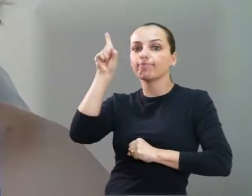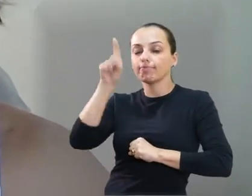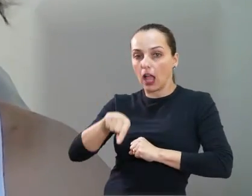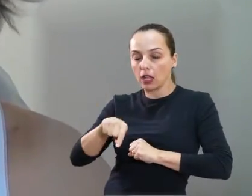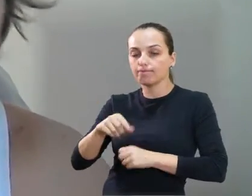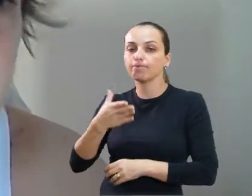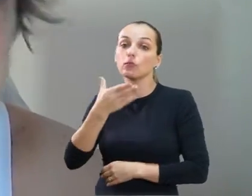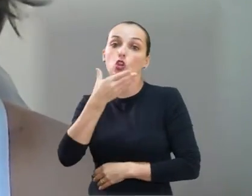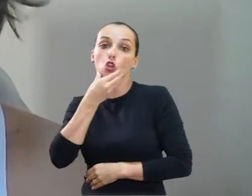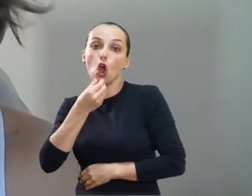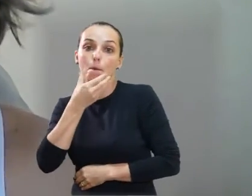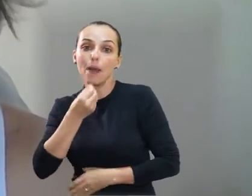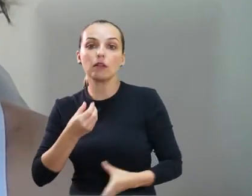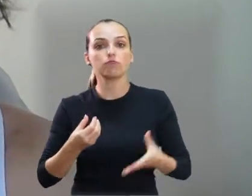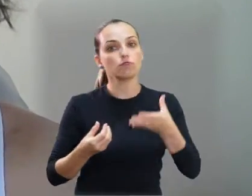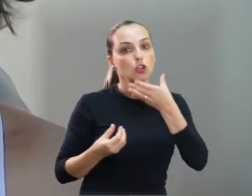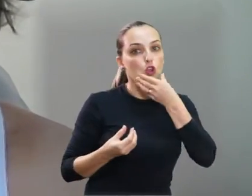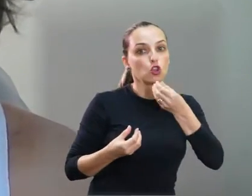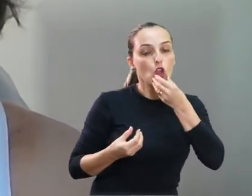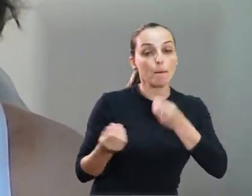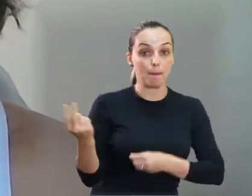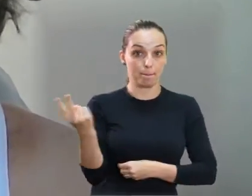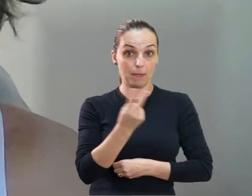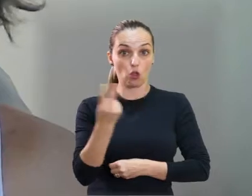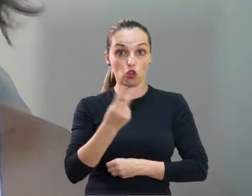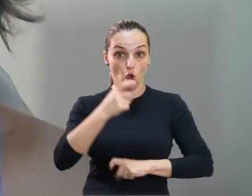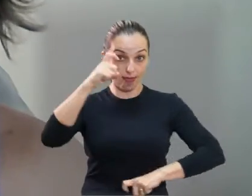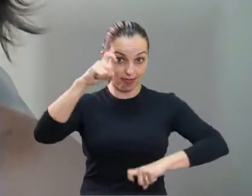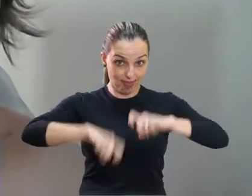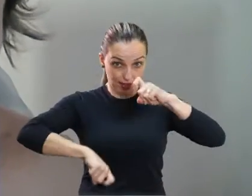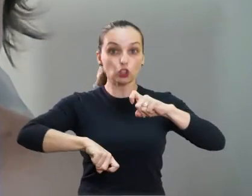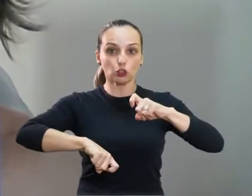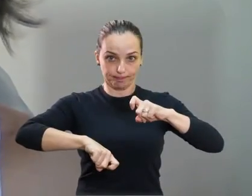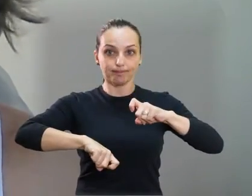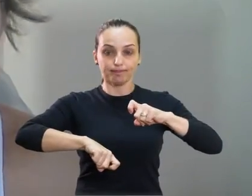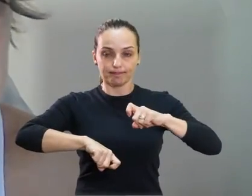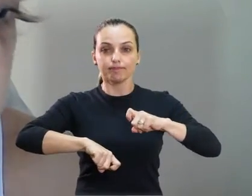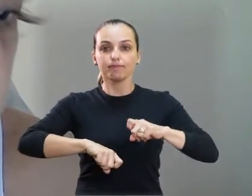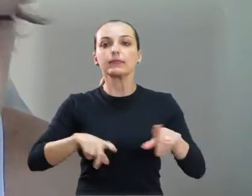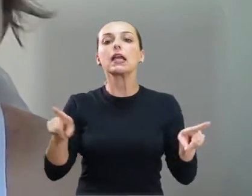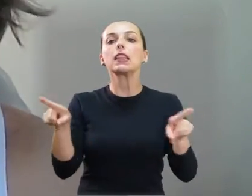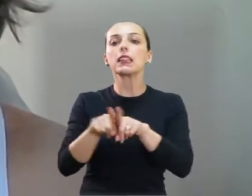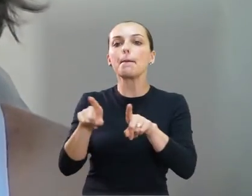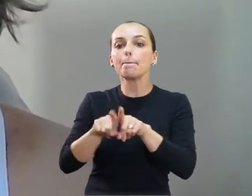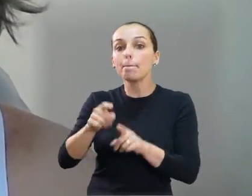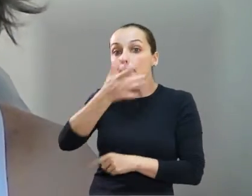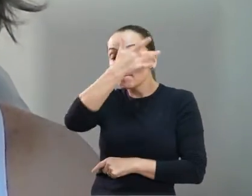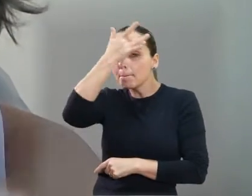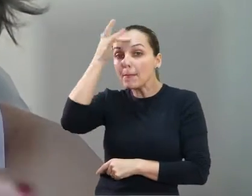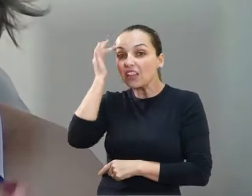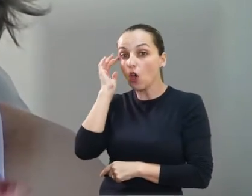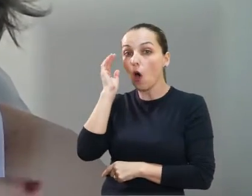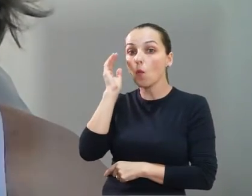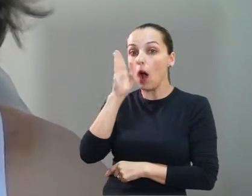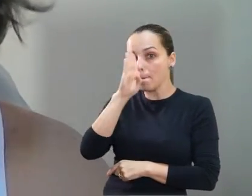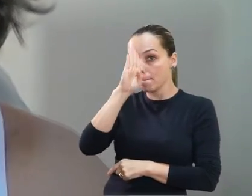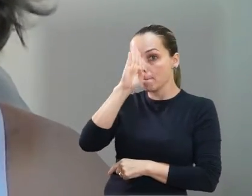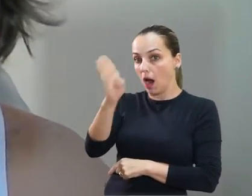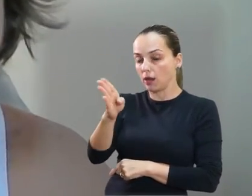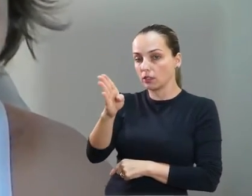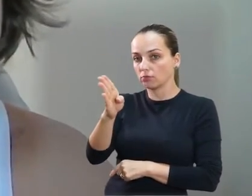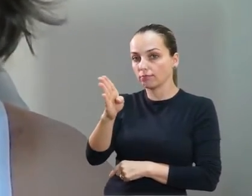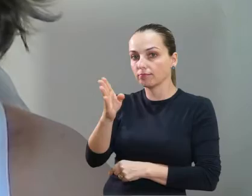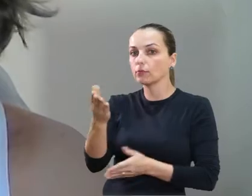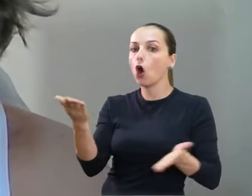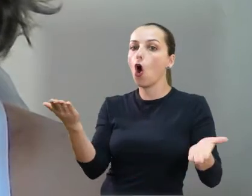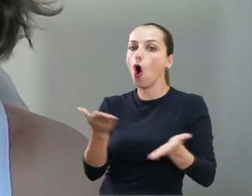chamamos, quem mais se infecta, né, do HIV, a gente pode dizer que nos últimos 2 anos nós temos ali no par a par,